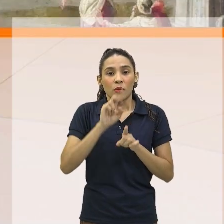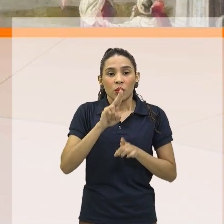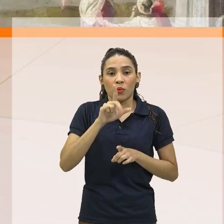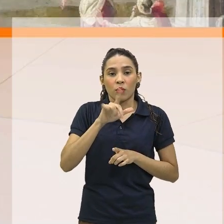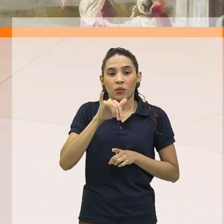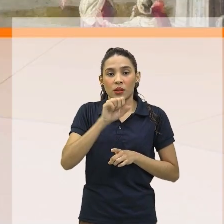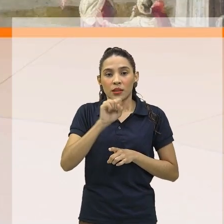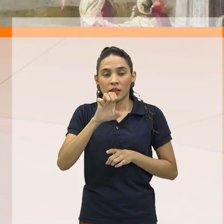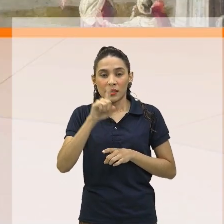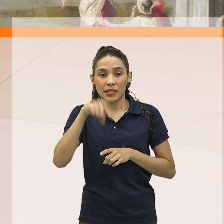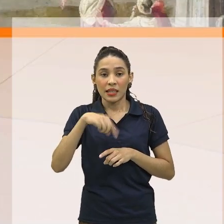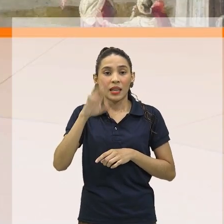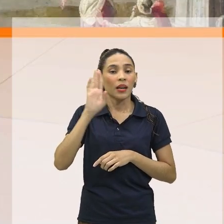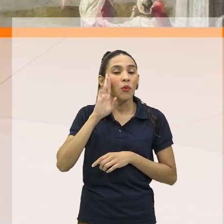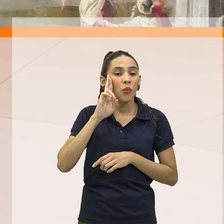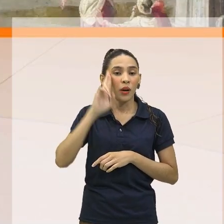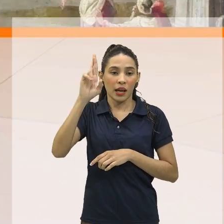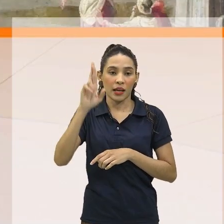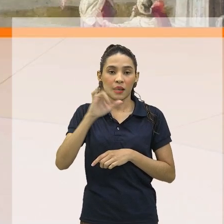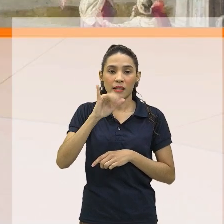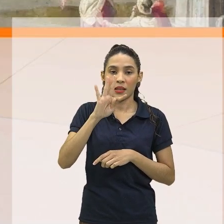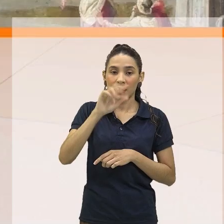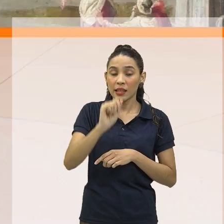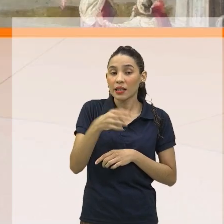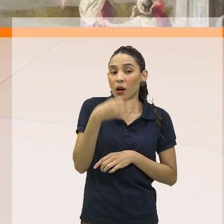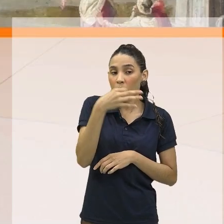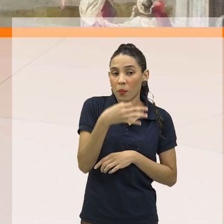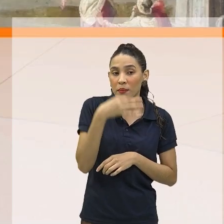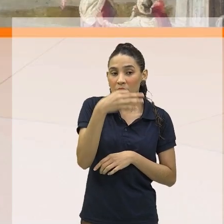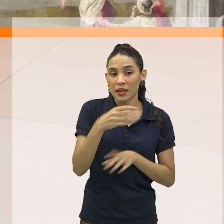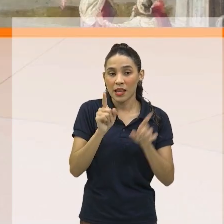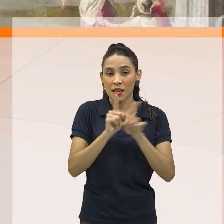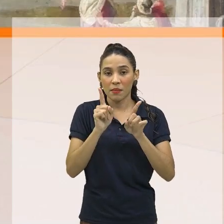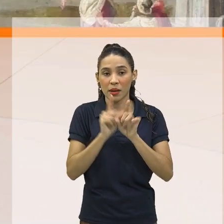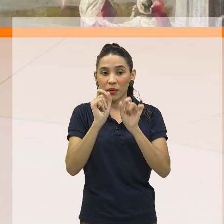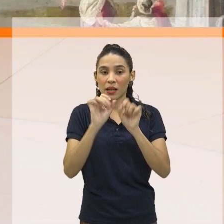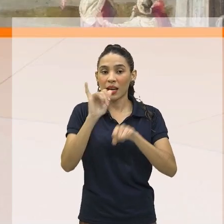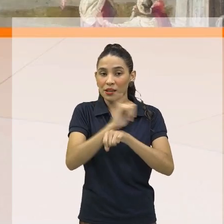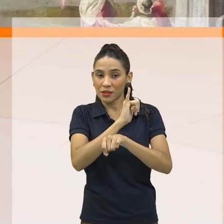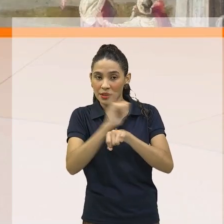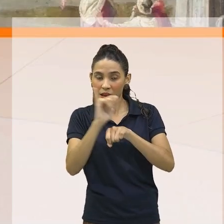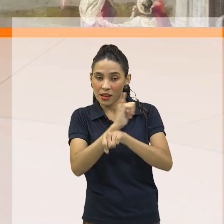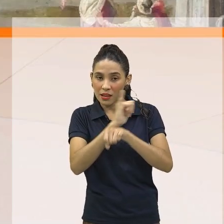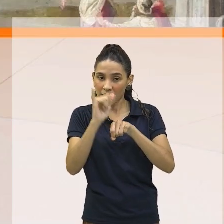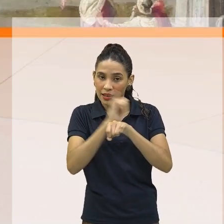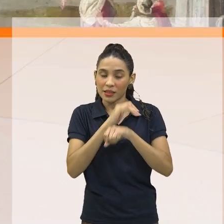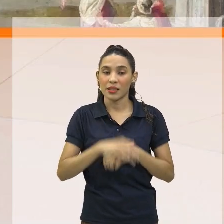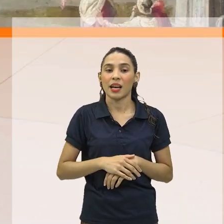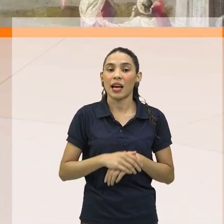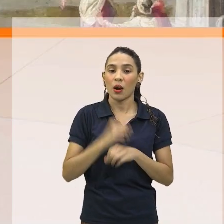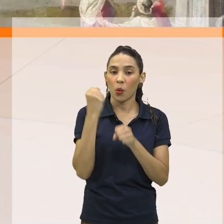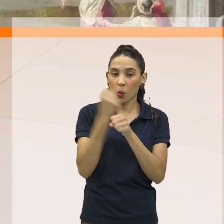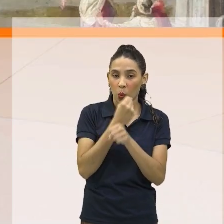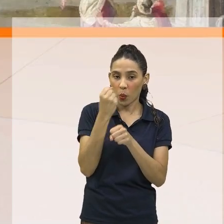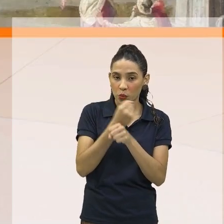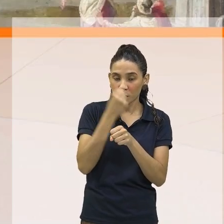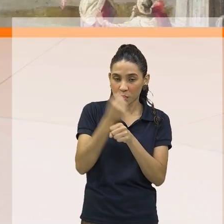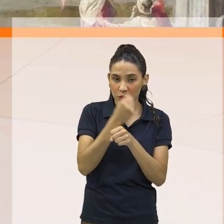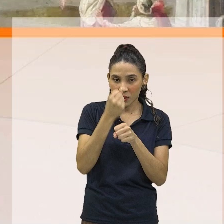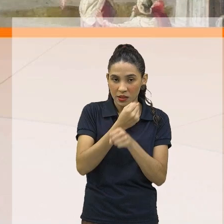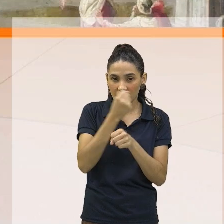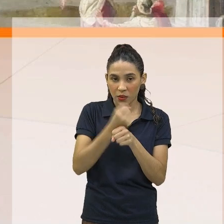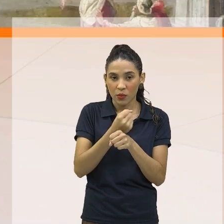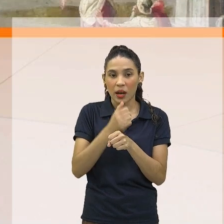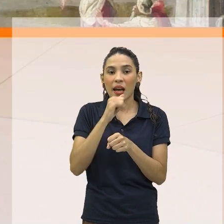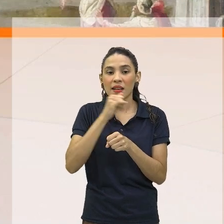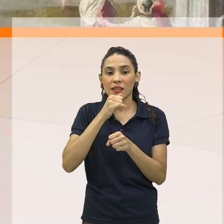era o rei de Ítaca, ele sugere uma estratégia. A construção, né,